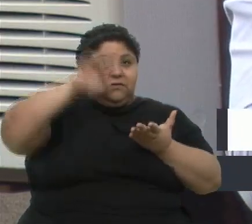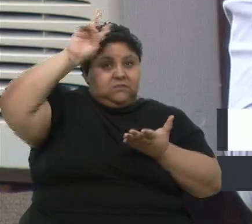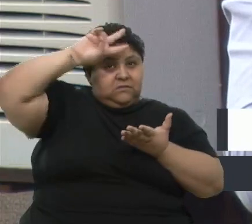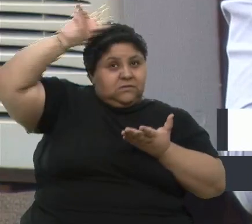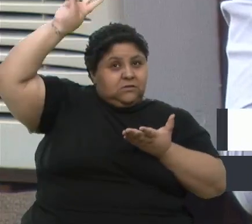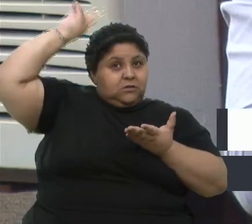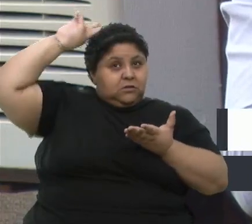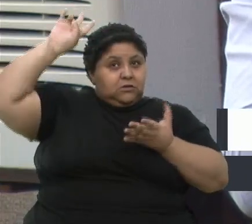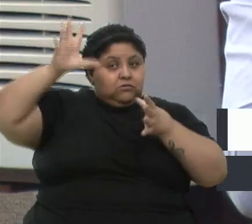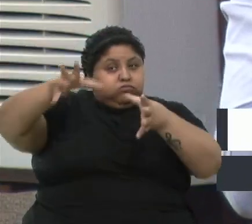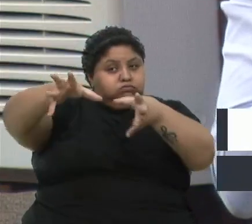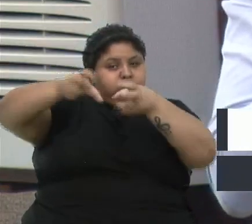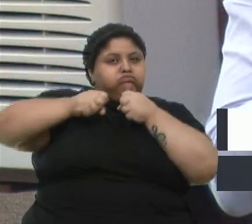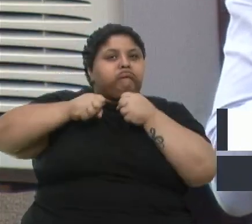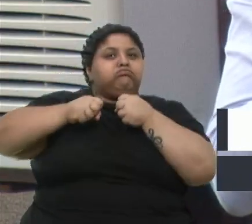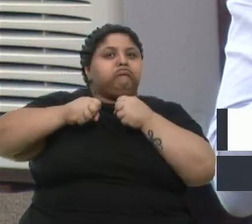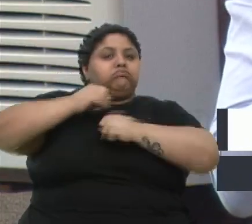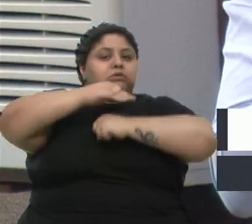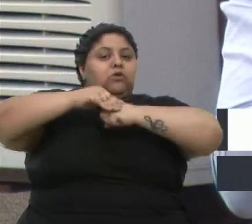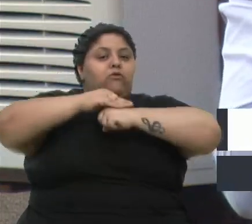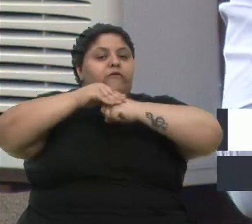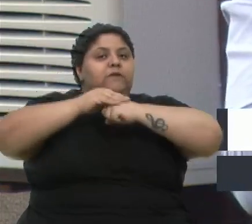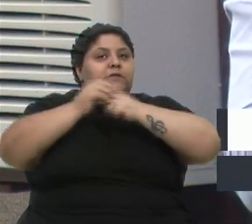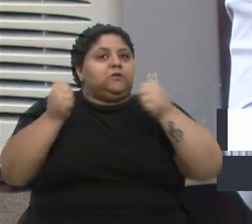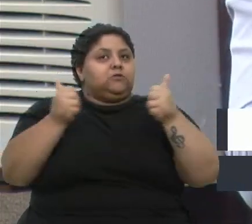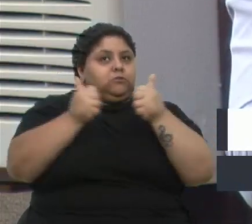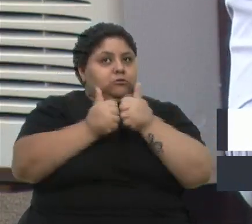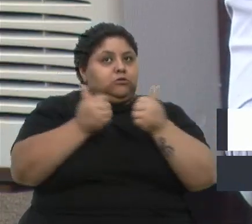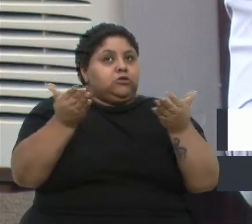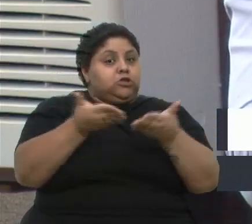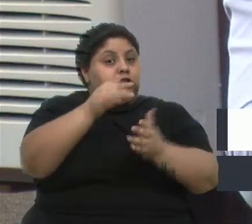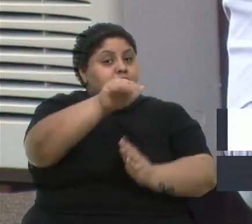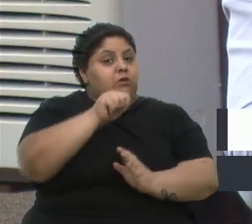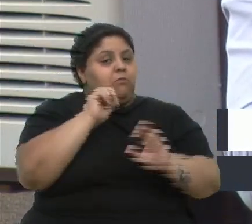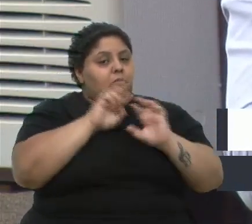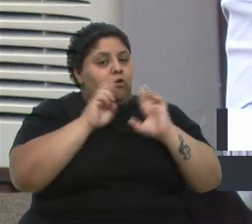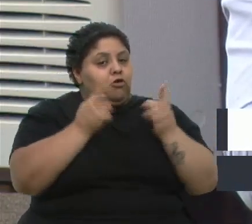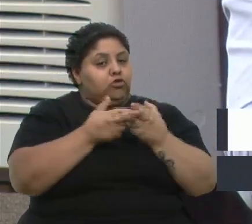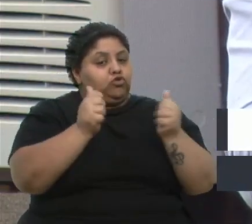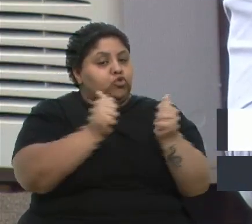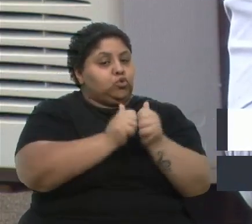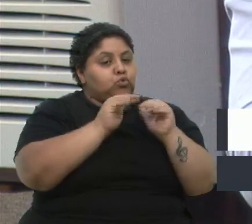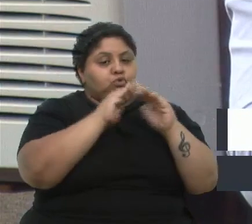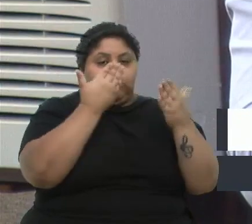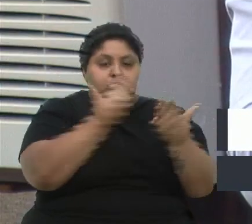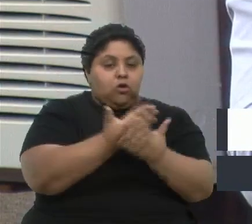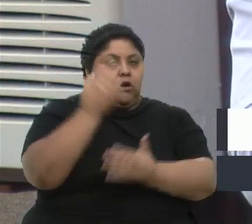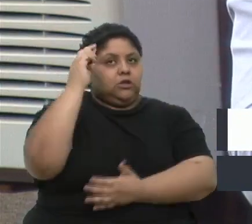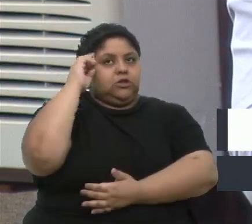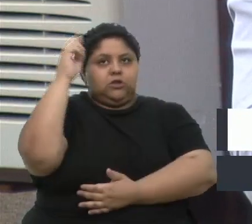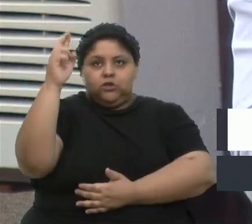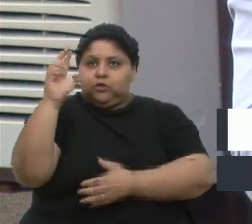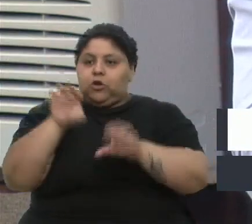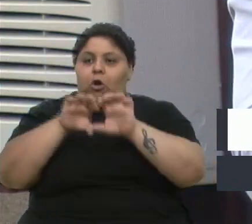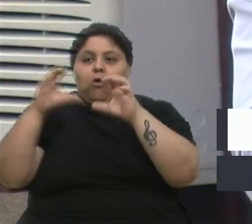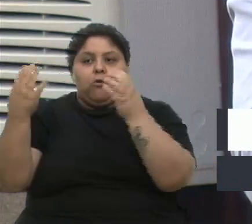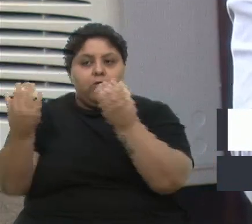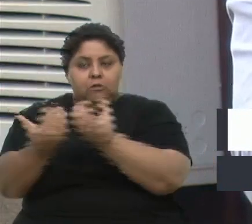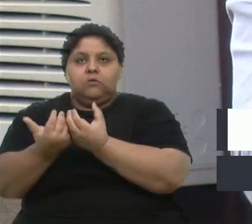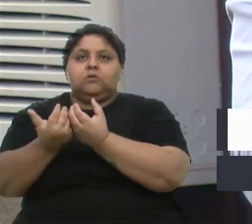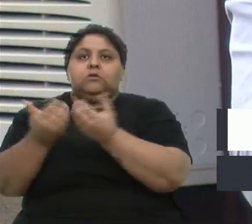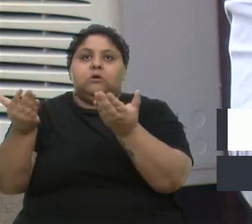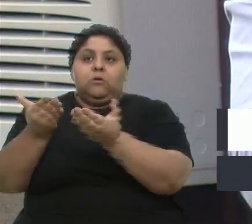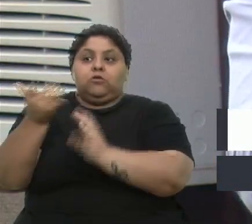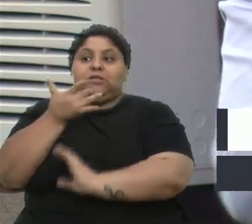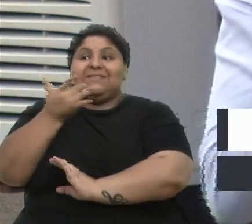apropriou, vai conversar conosco, já convocou essa reunião com a escola, com a diretoria, com a comunidade, para hoje à